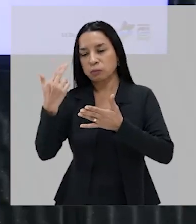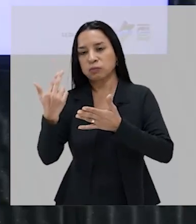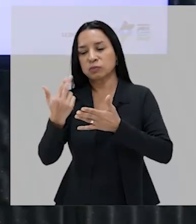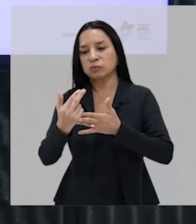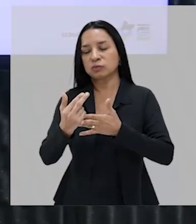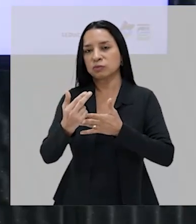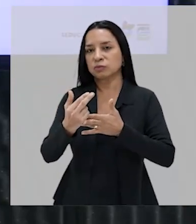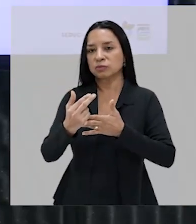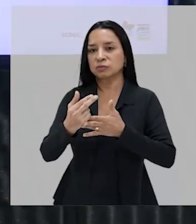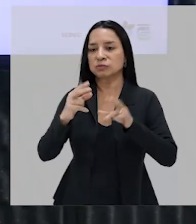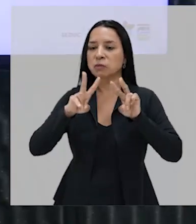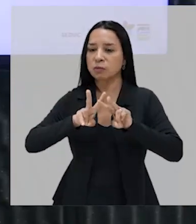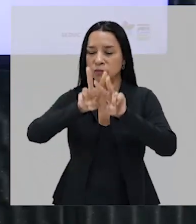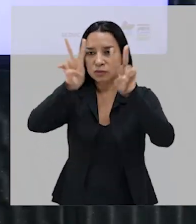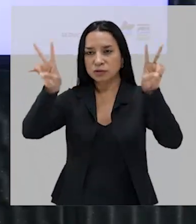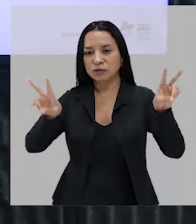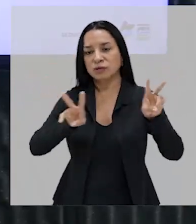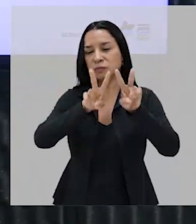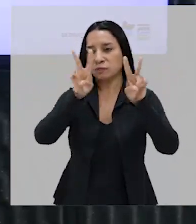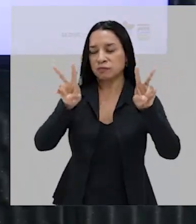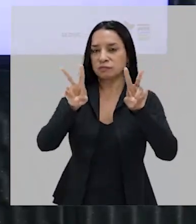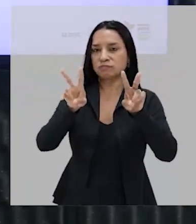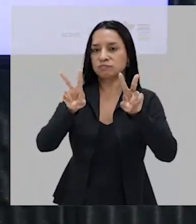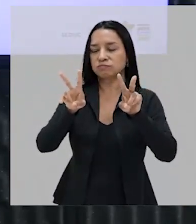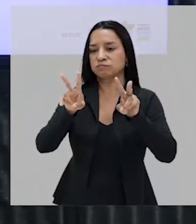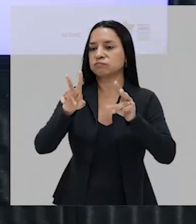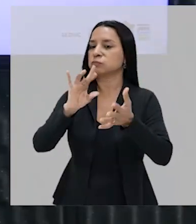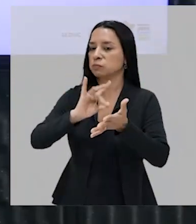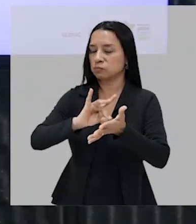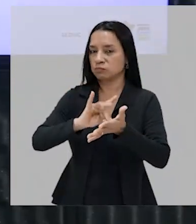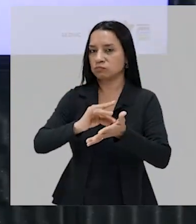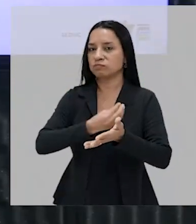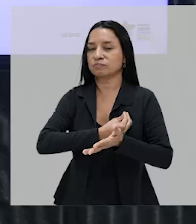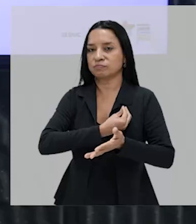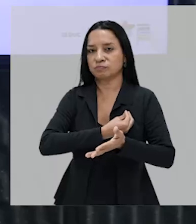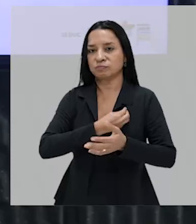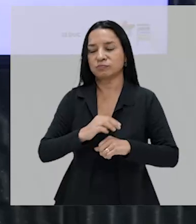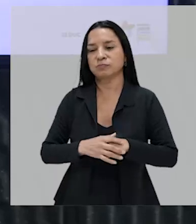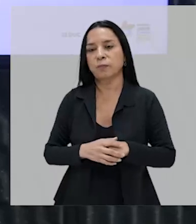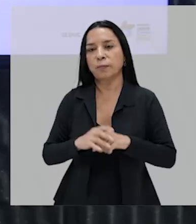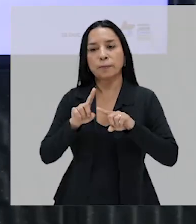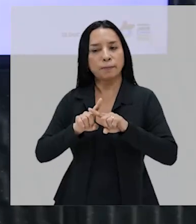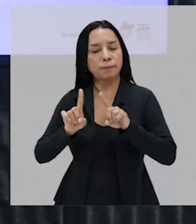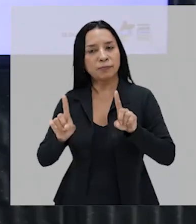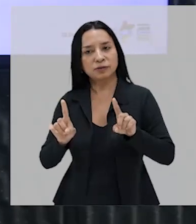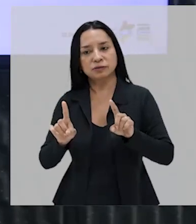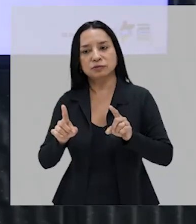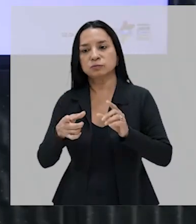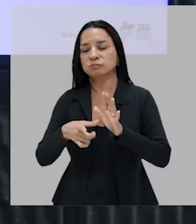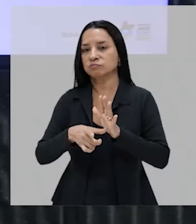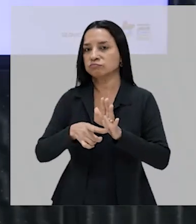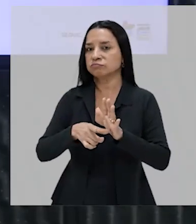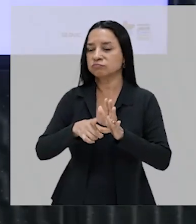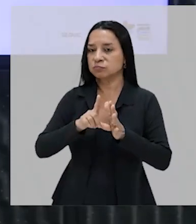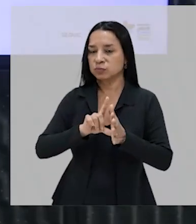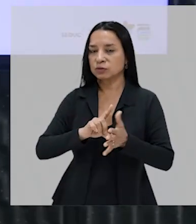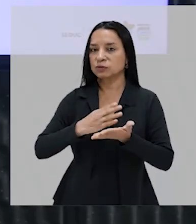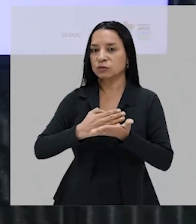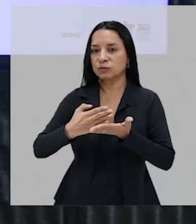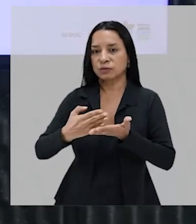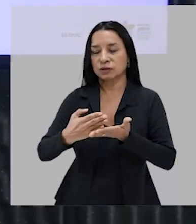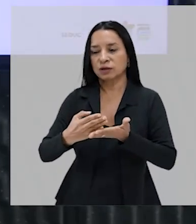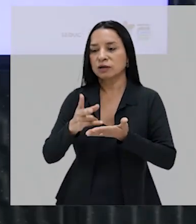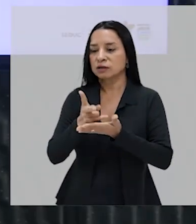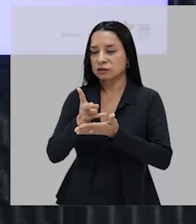mais ampliada da realidade. A gente chama de visão holística às vezes. Mas antes de nós começarmos, eu sempre dou alguns conselhos